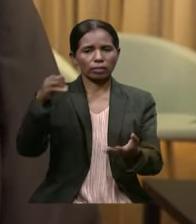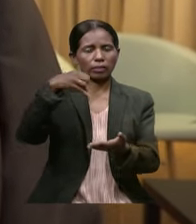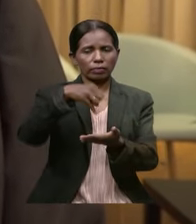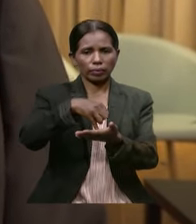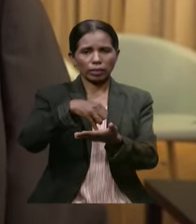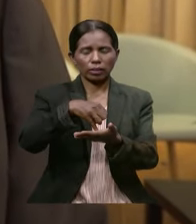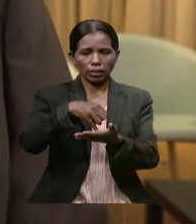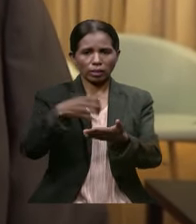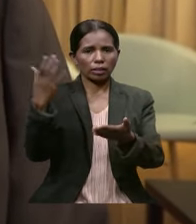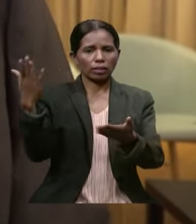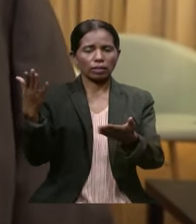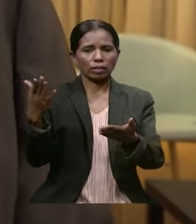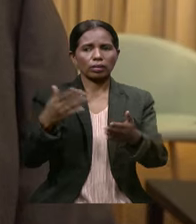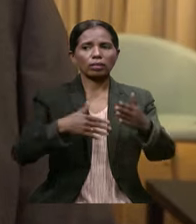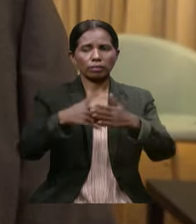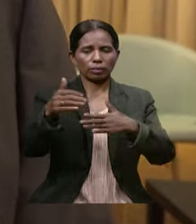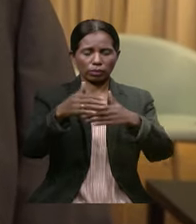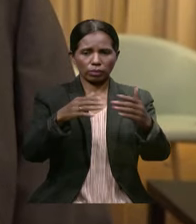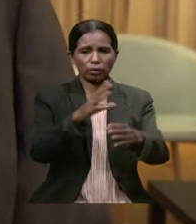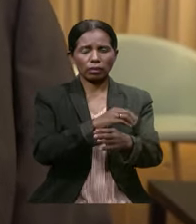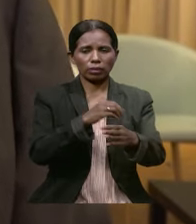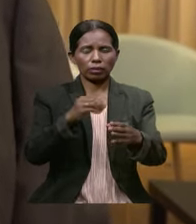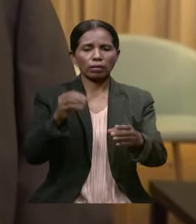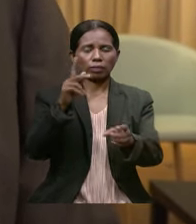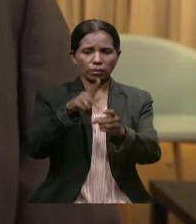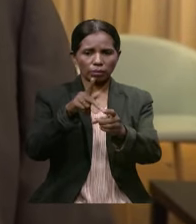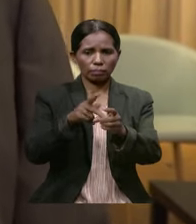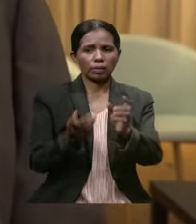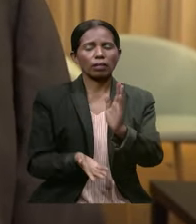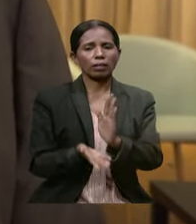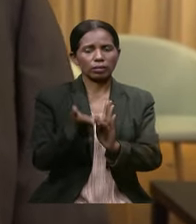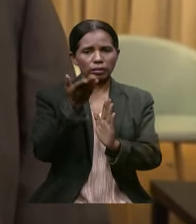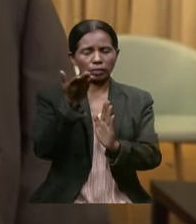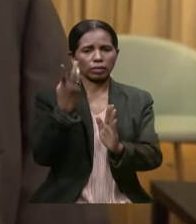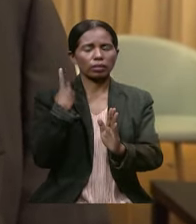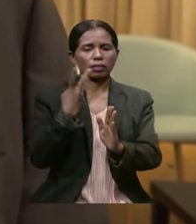setor infraestrutura, setor petróleo, para Bele assar, e tem